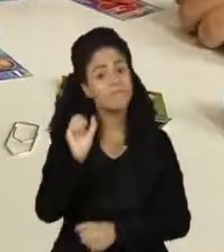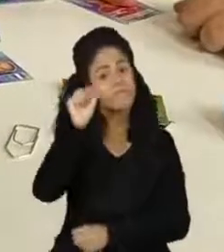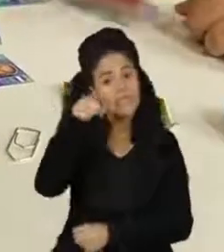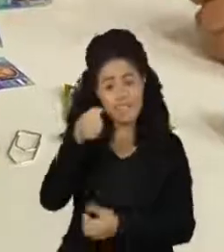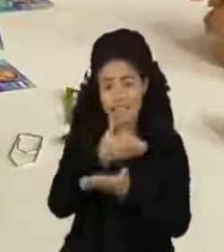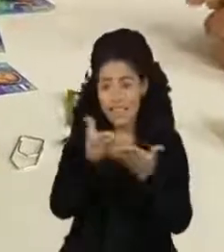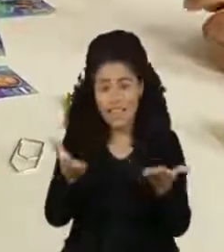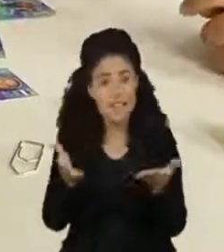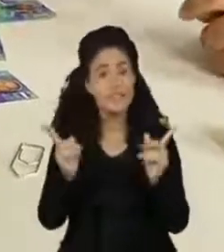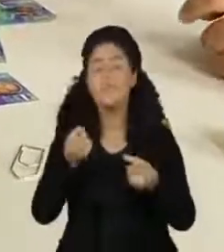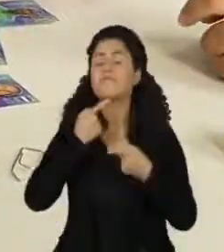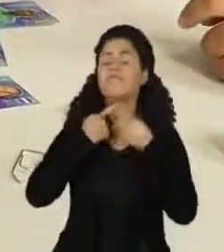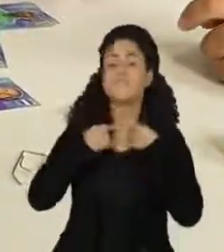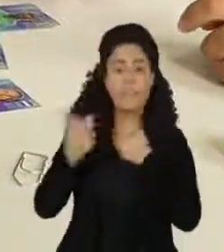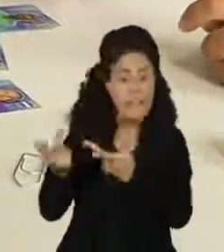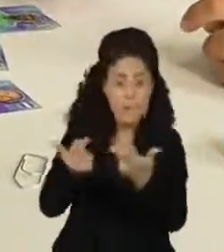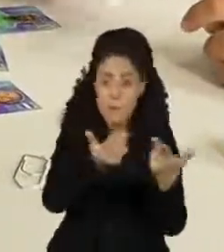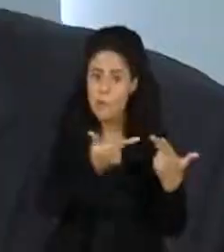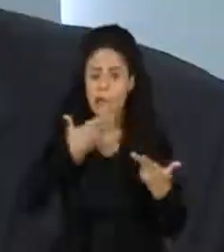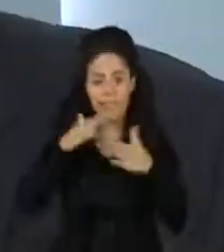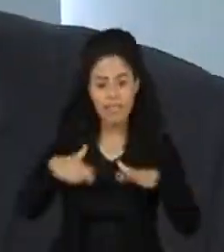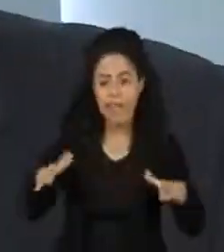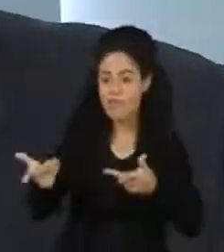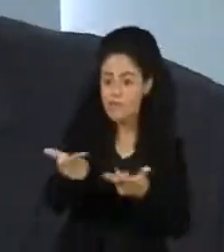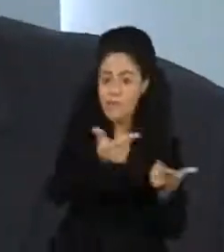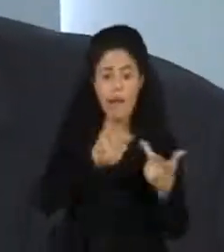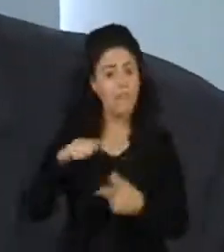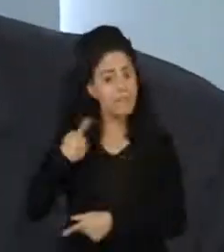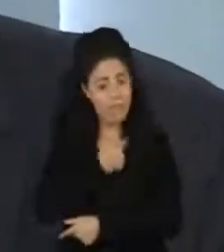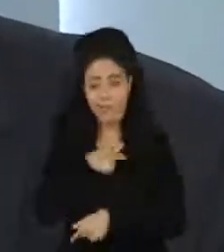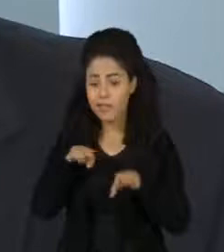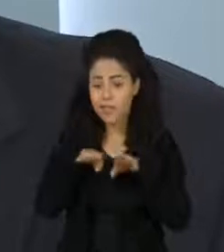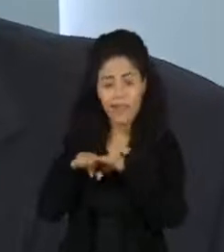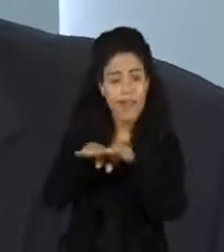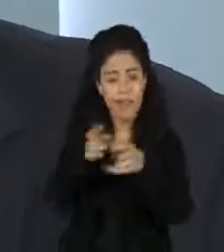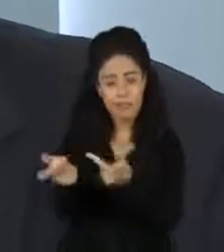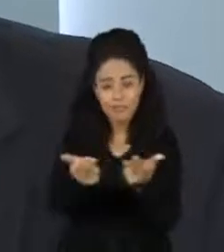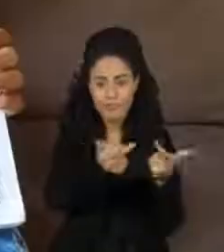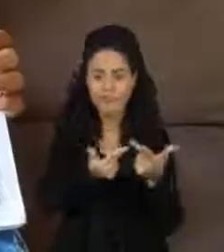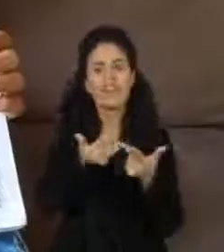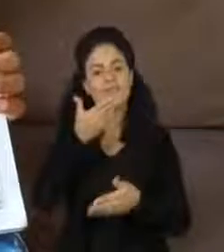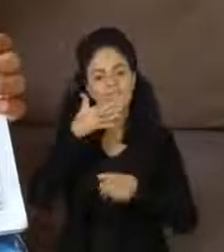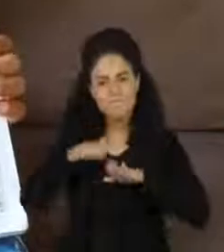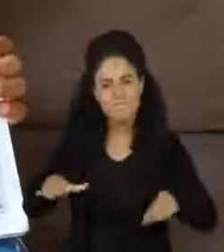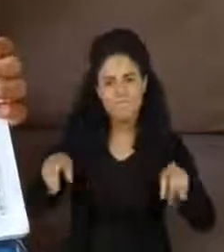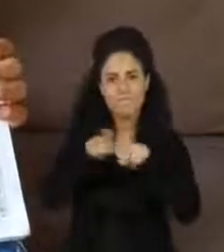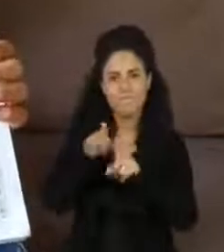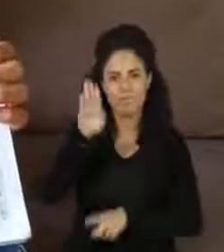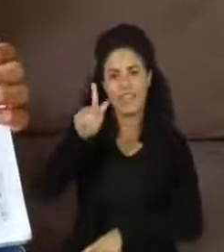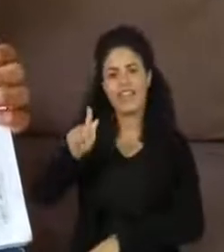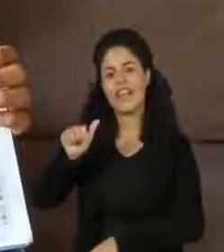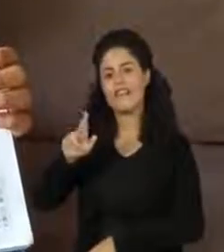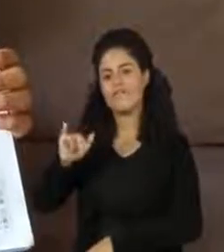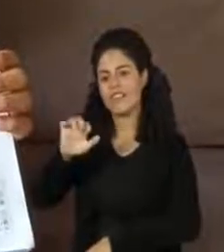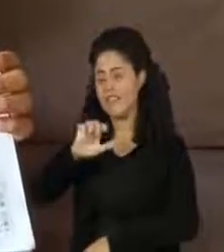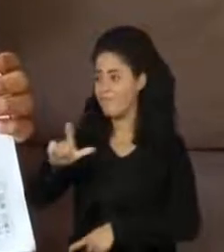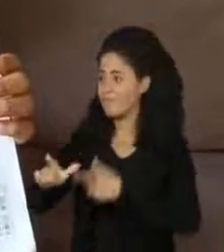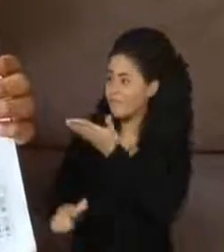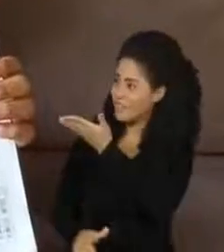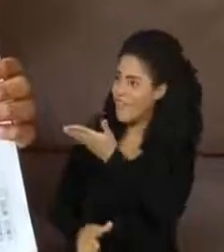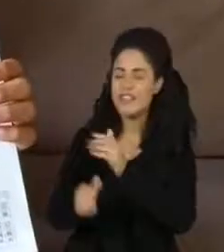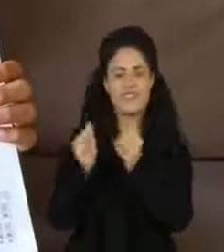Elas têm os mesmos desejos que todas as demais crianças. Assim, todos nós somos iguais, as crianças principalmente. O Gabriel e a mãe dele